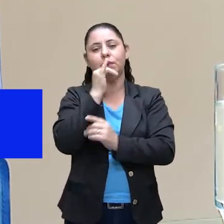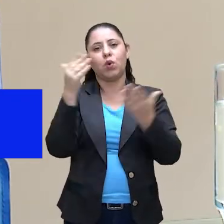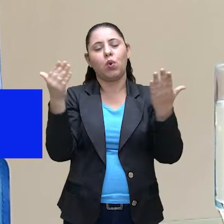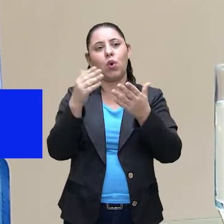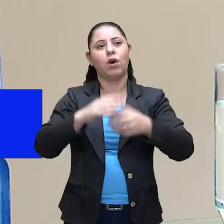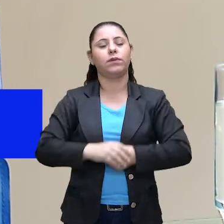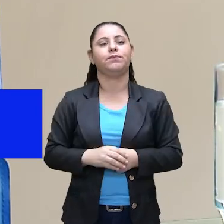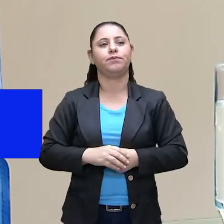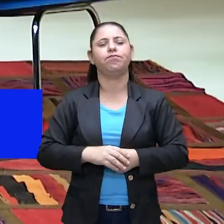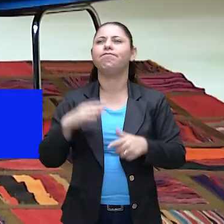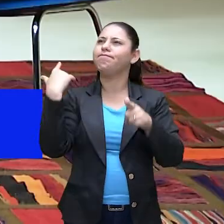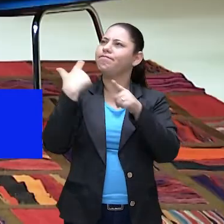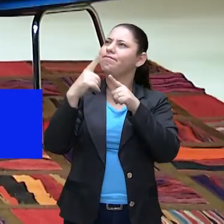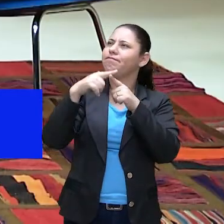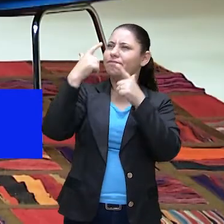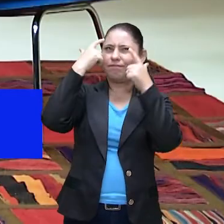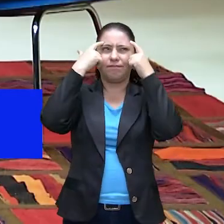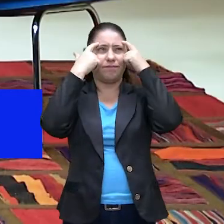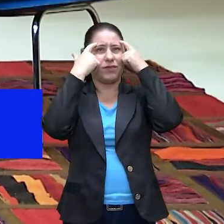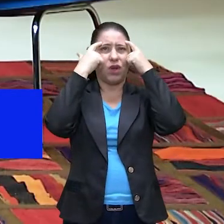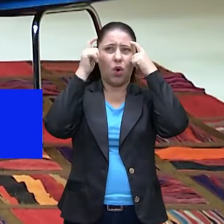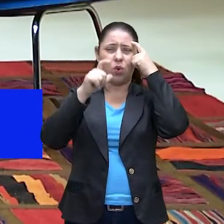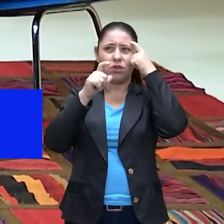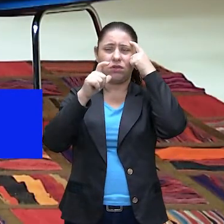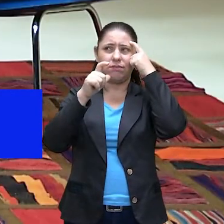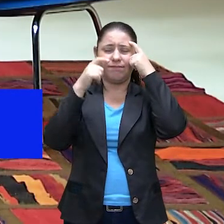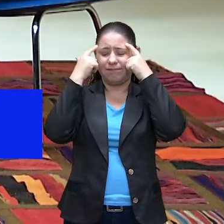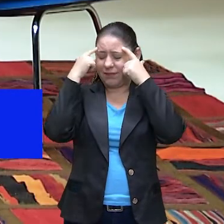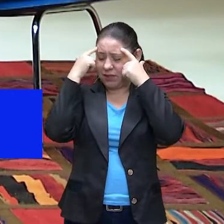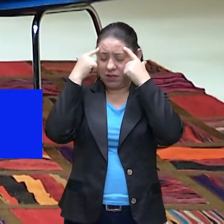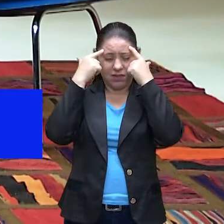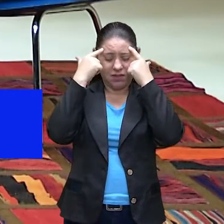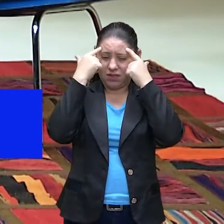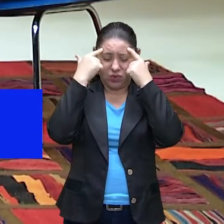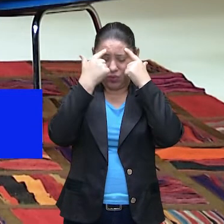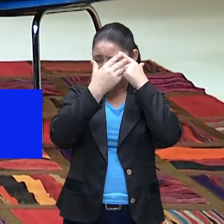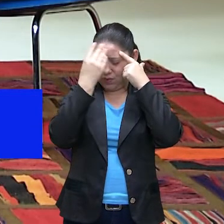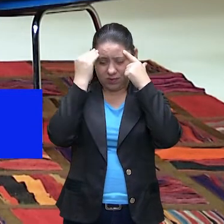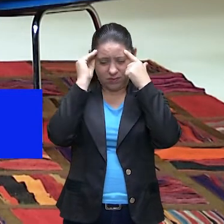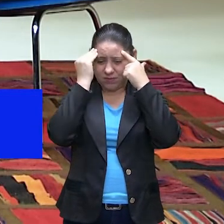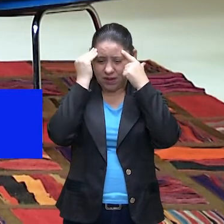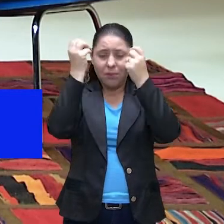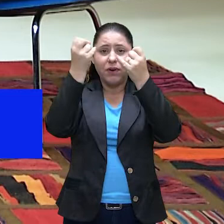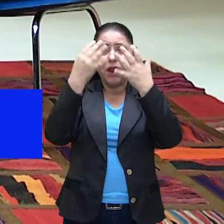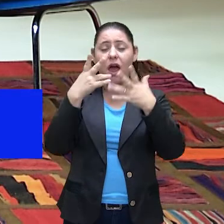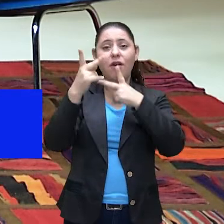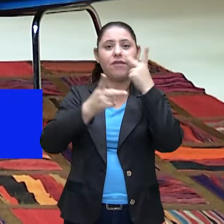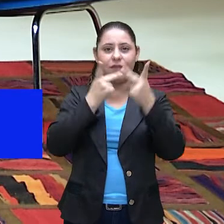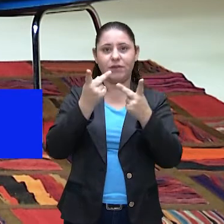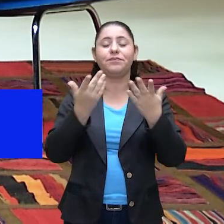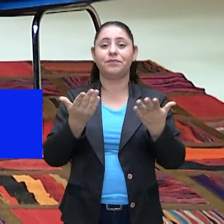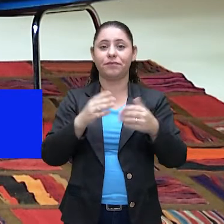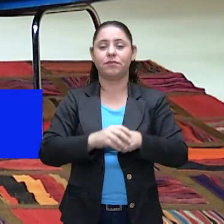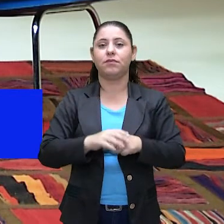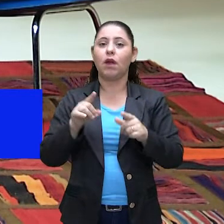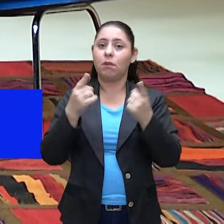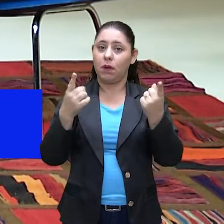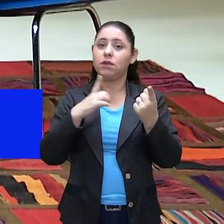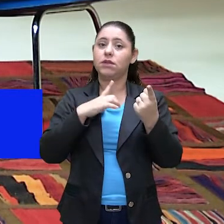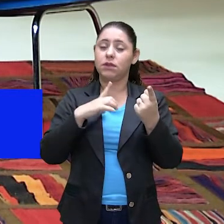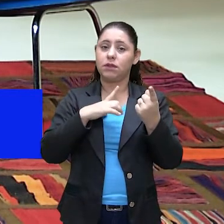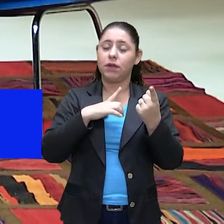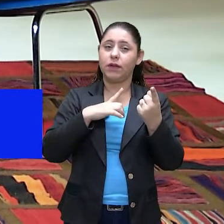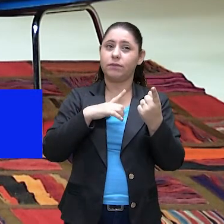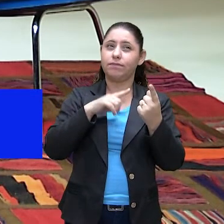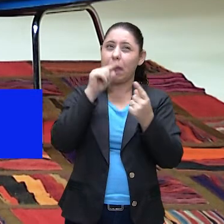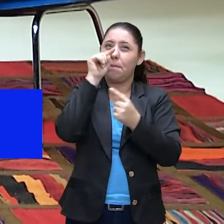estou tendo um transtorno de pensamento, onde eu tento contornar esse pensamento para concluir a minha fala.